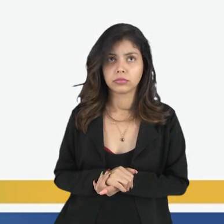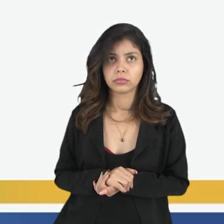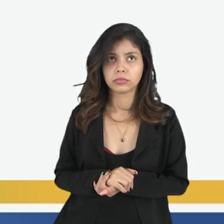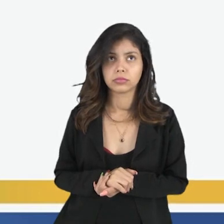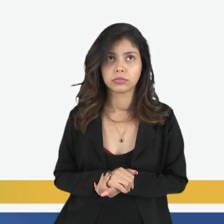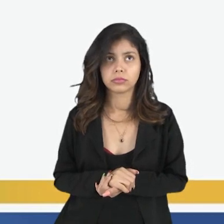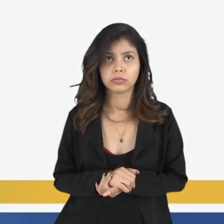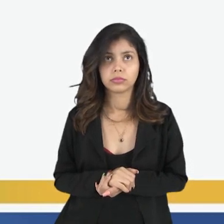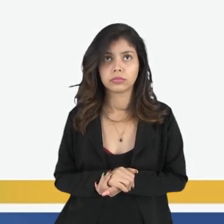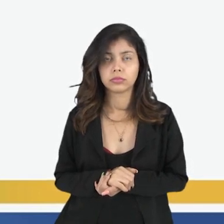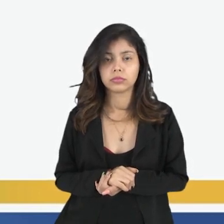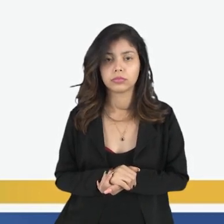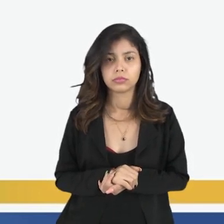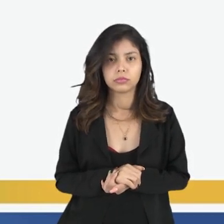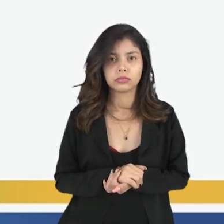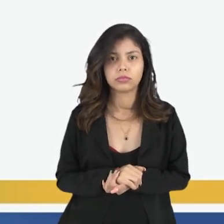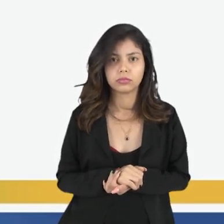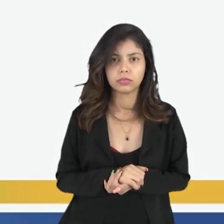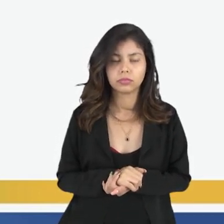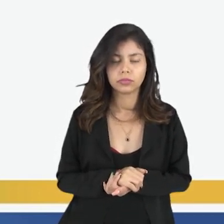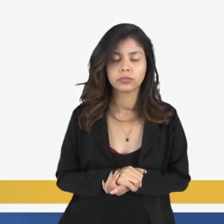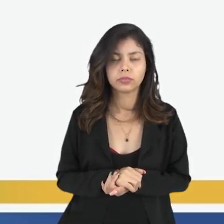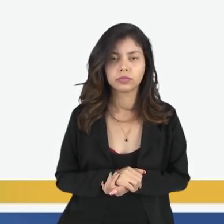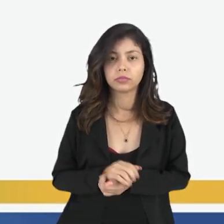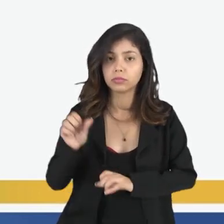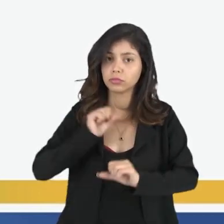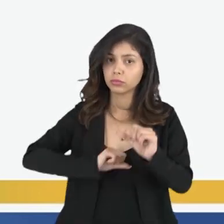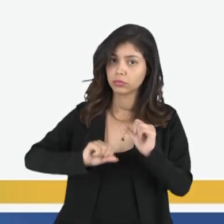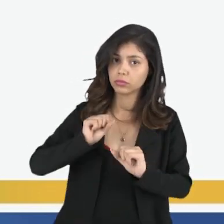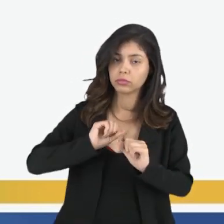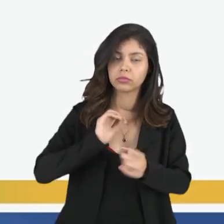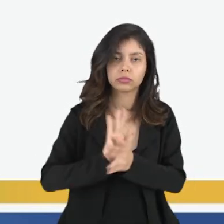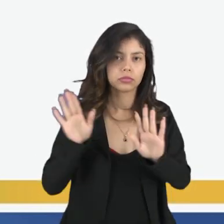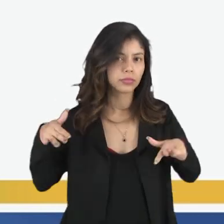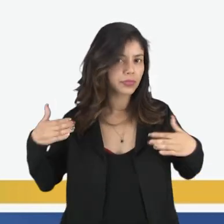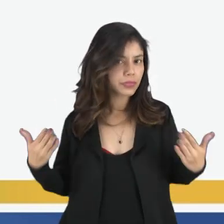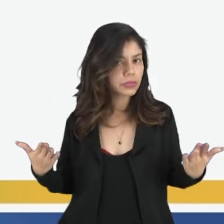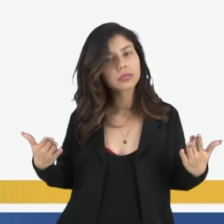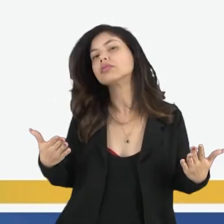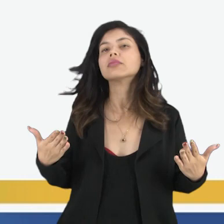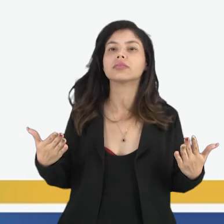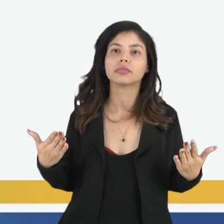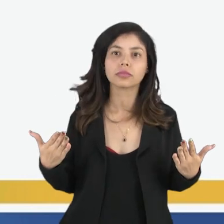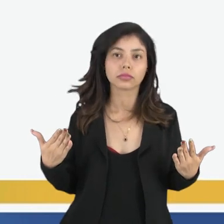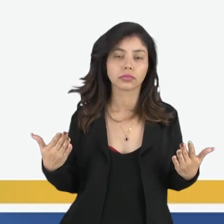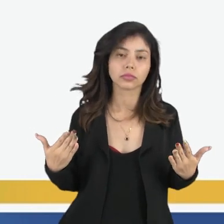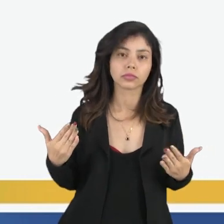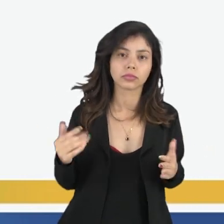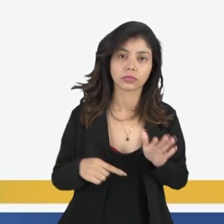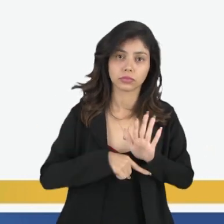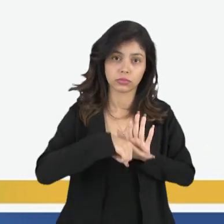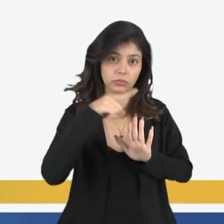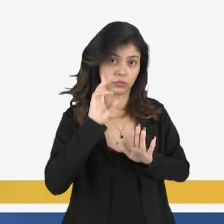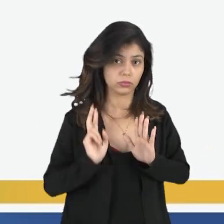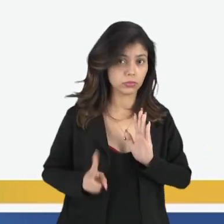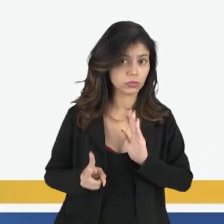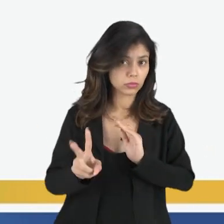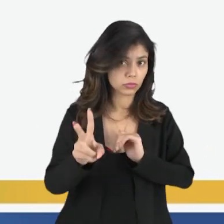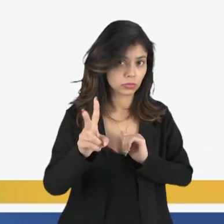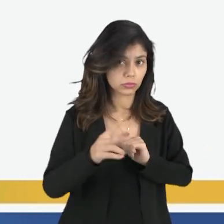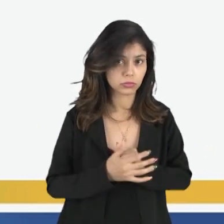ou isocórica ou isométrica, que é a transformação na qual o volume